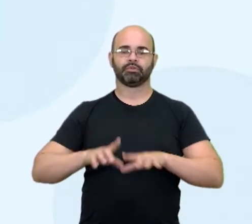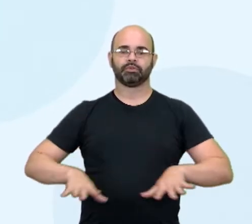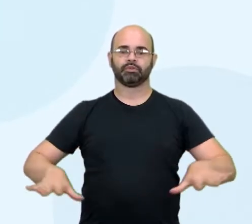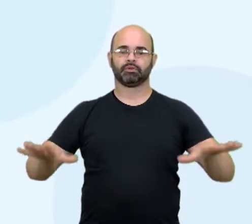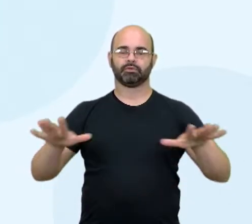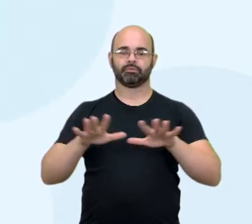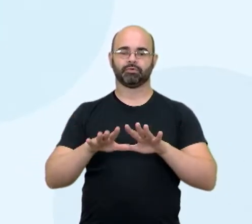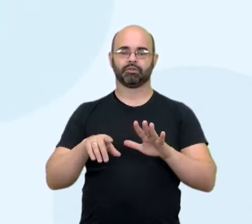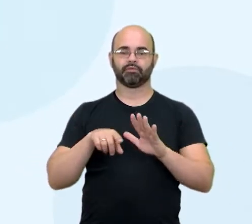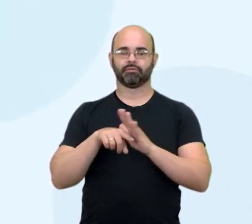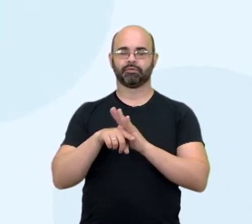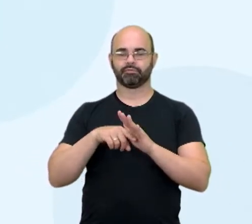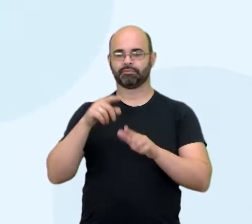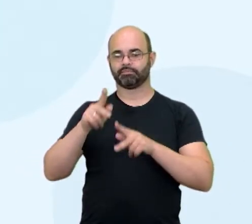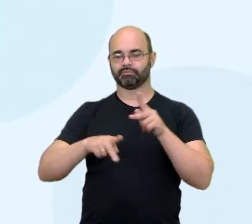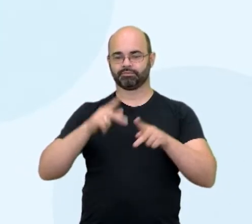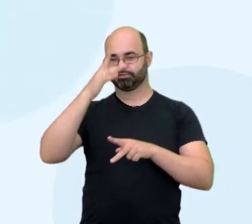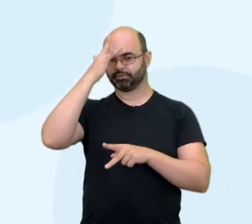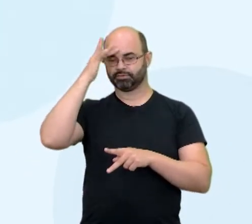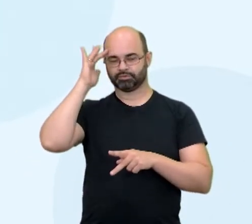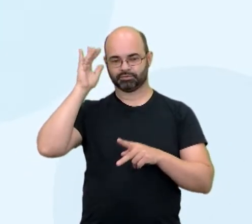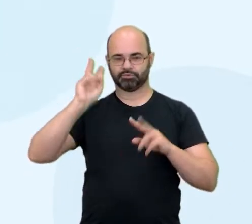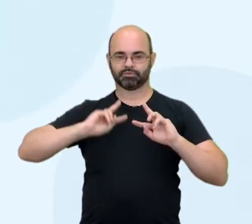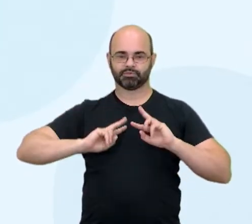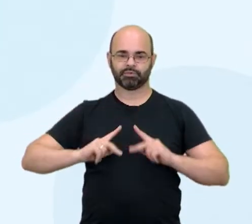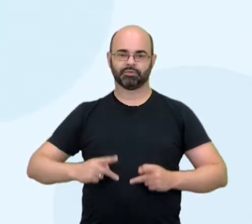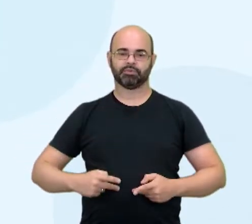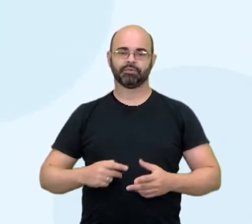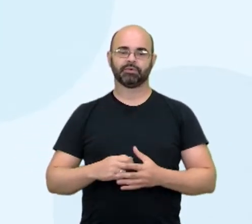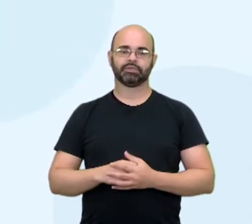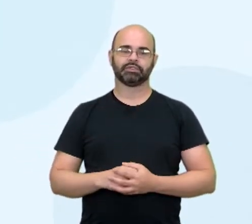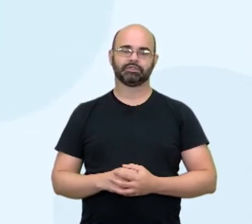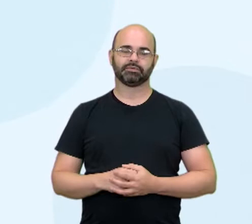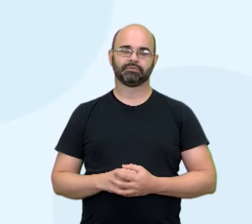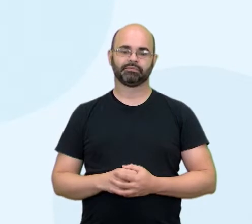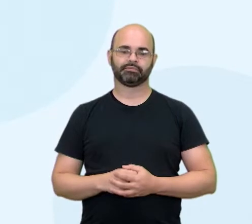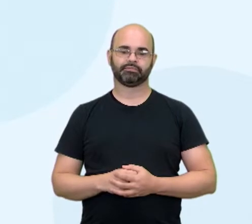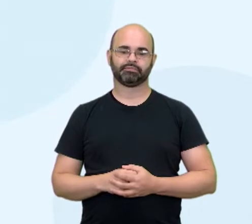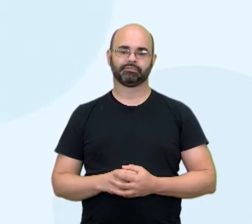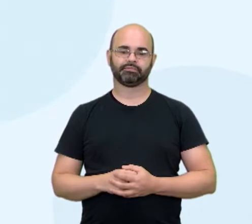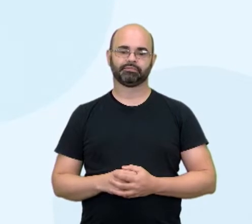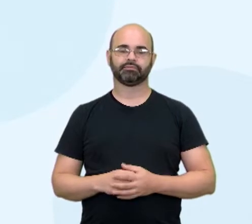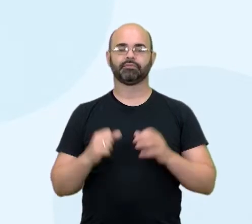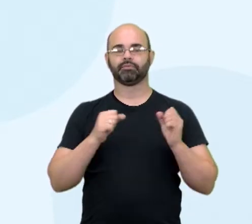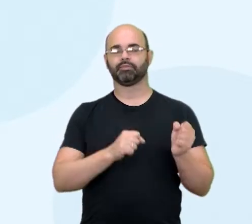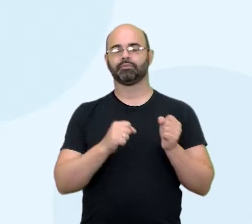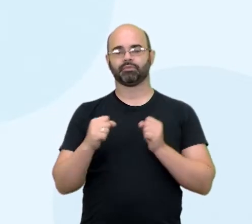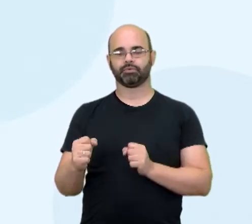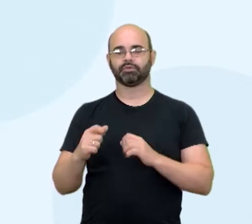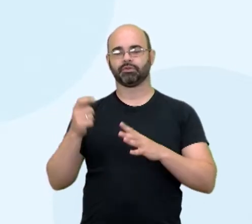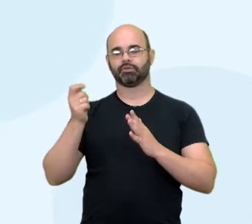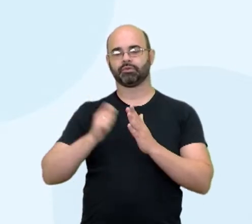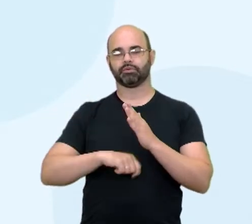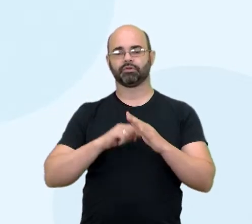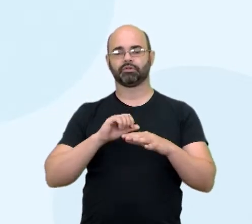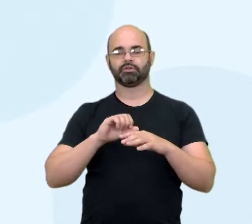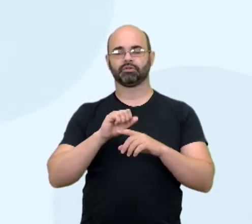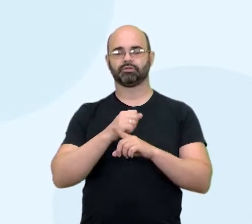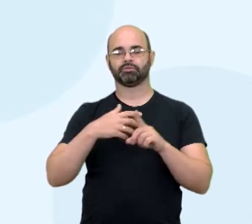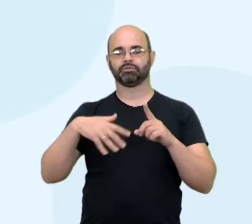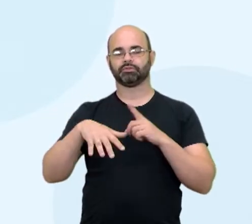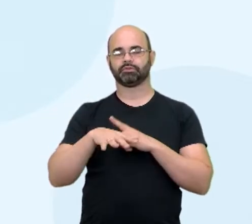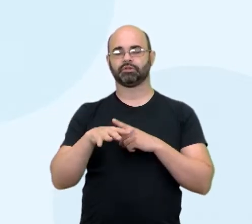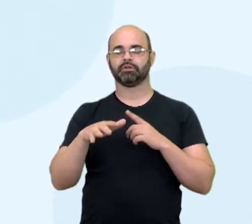investigação das populações humanas, reflexões sobre o poder do contrato social às redes e ainda mudanças